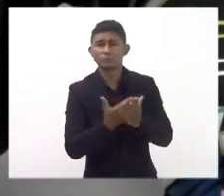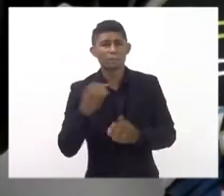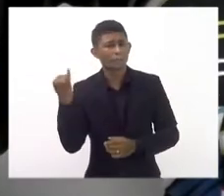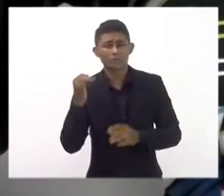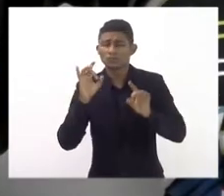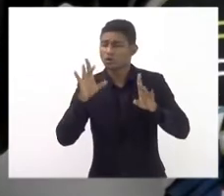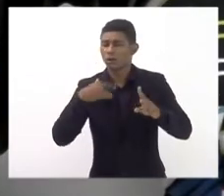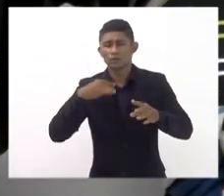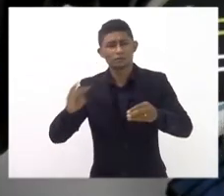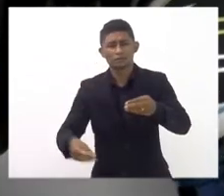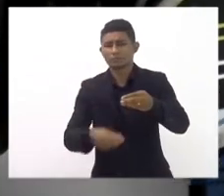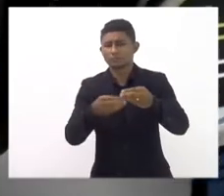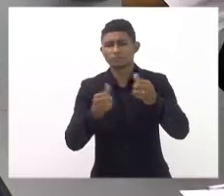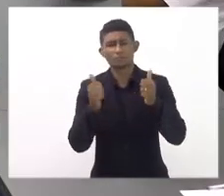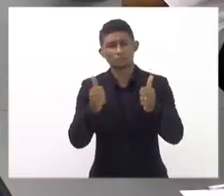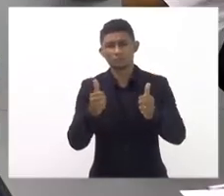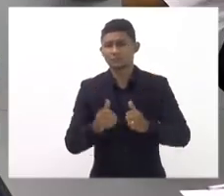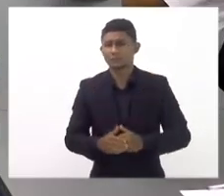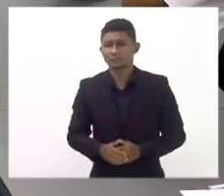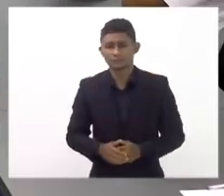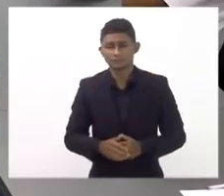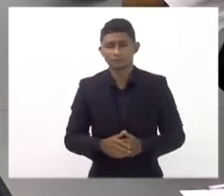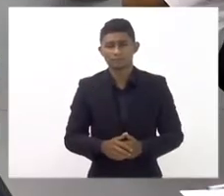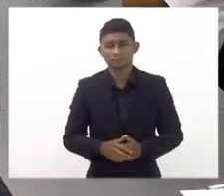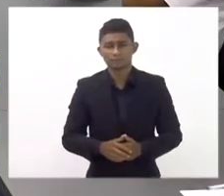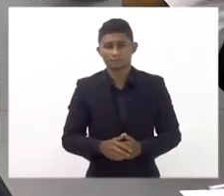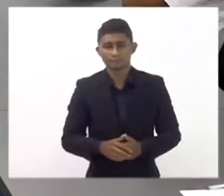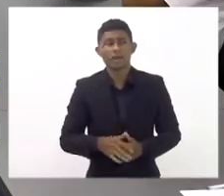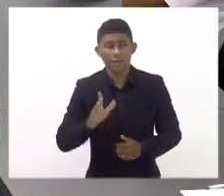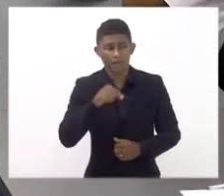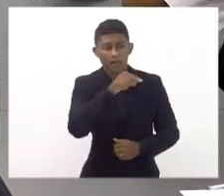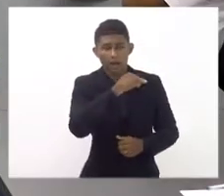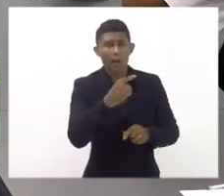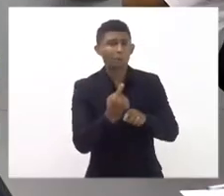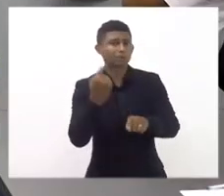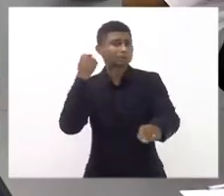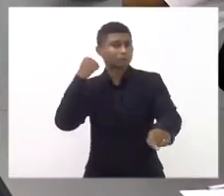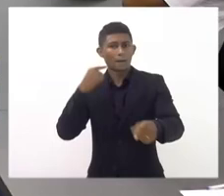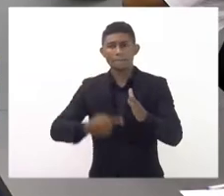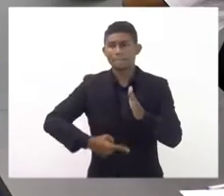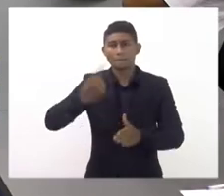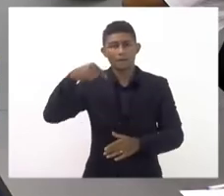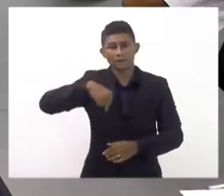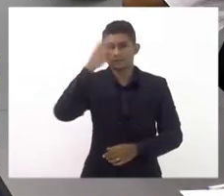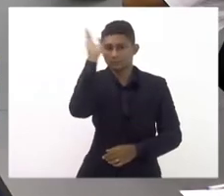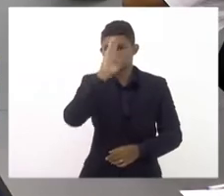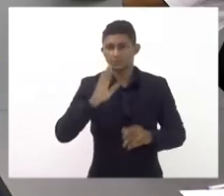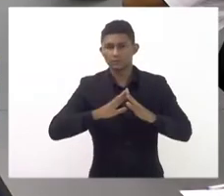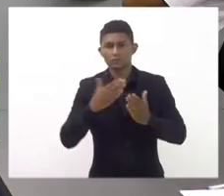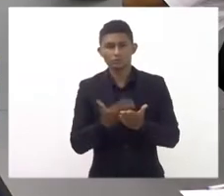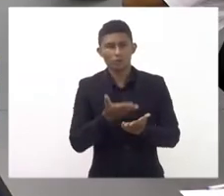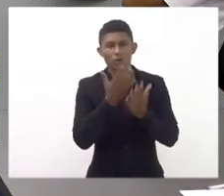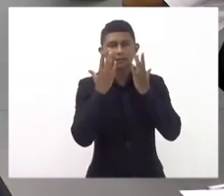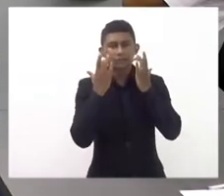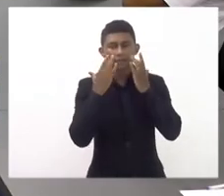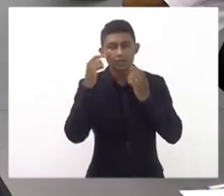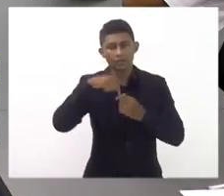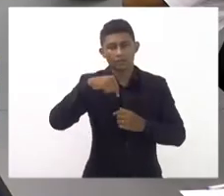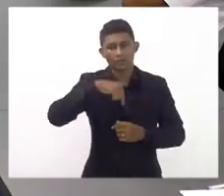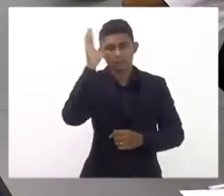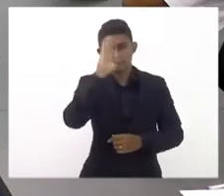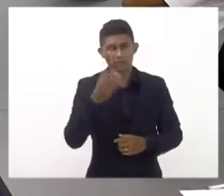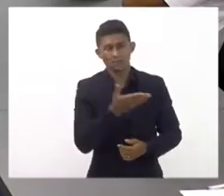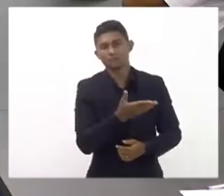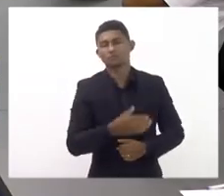fazer esse adendo. Obrigada. A mais legal, antiga Sutine. Do Brasil. Importante. A escola de teatro mais antiga do Brasil, a primeira escola de teatro do Brasil.